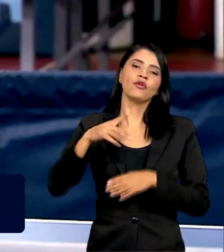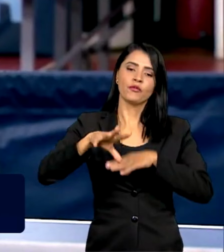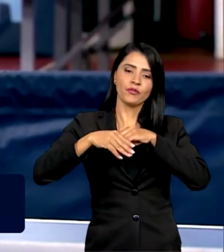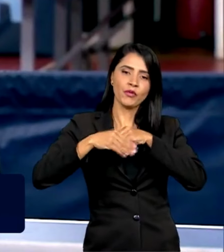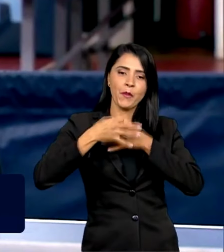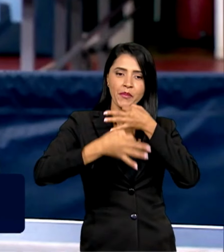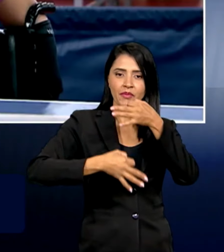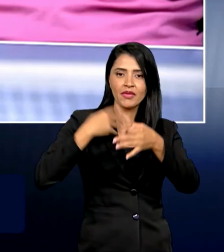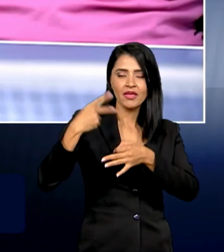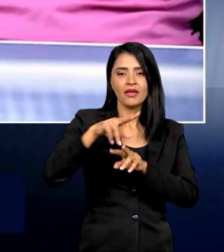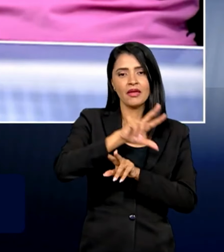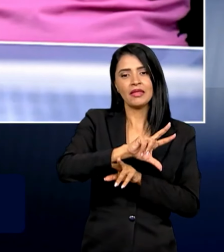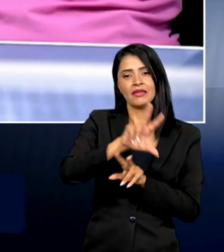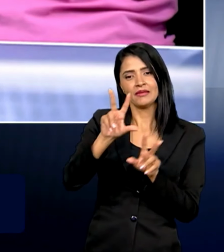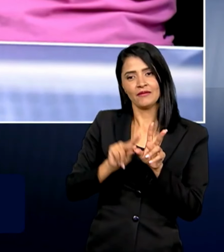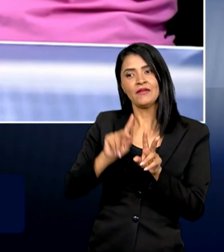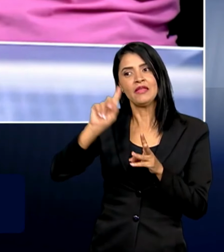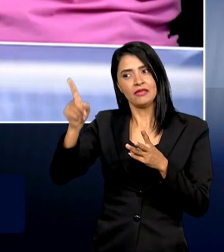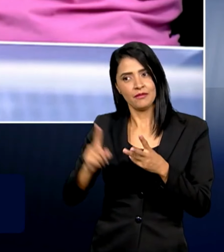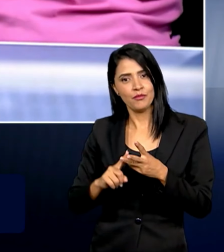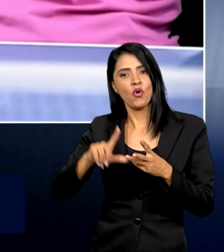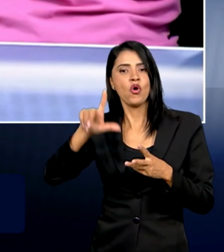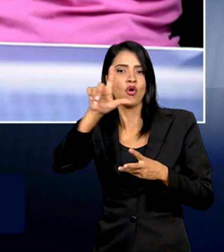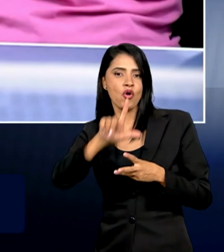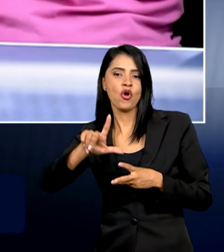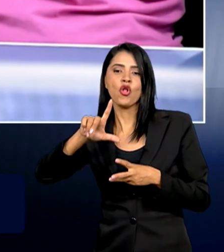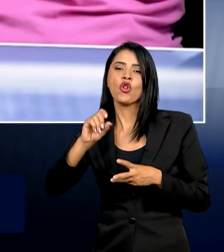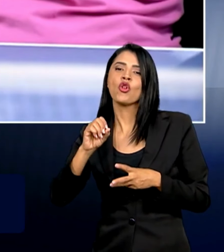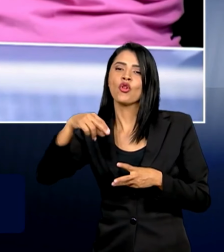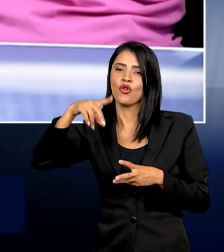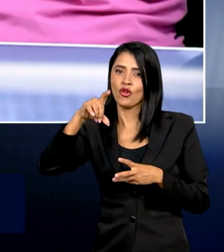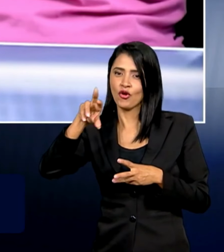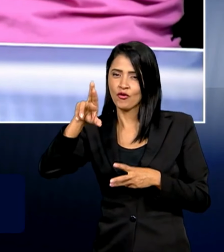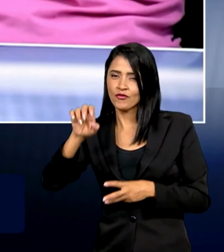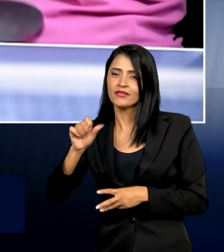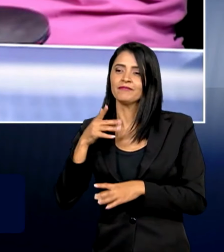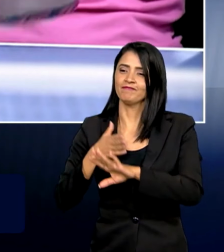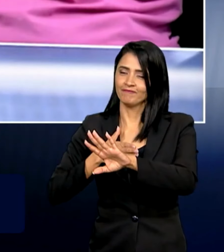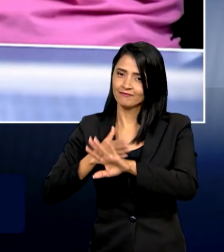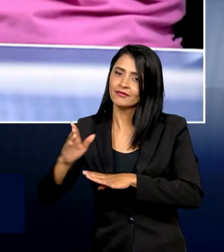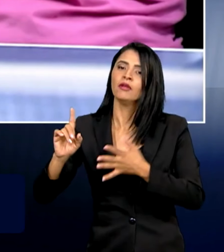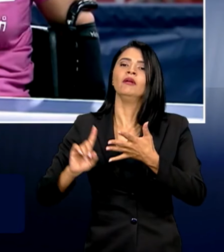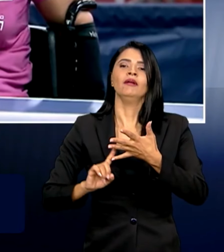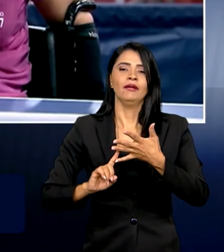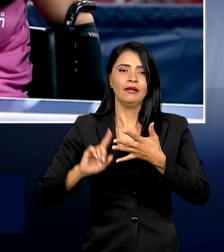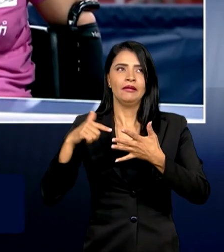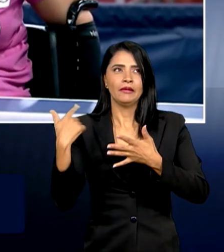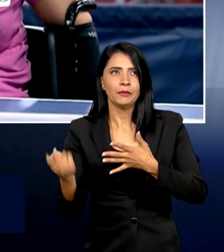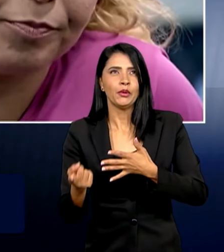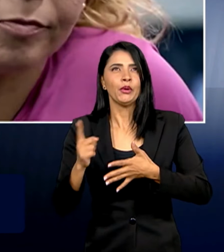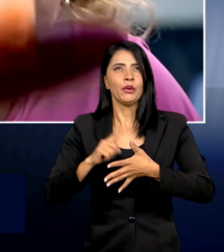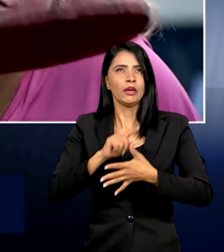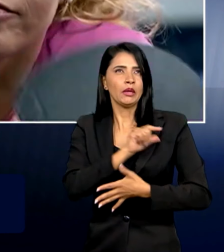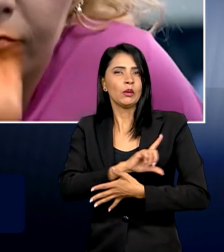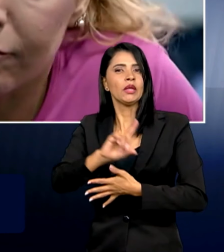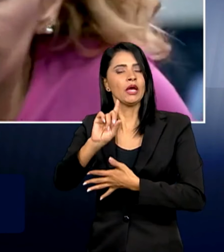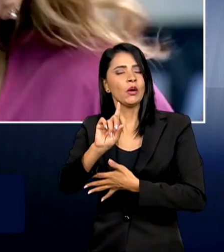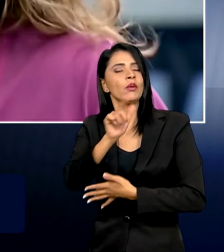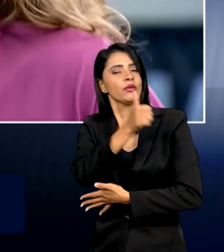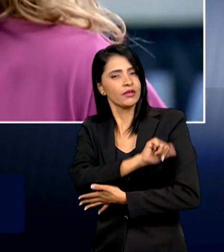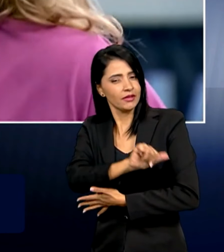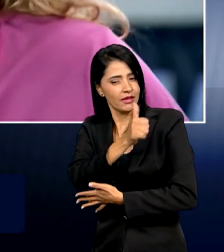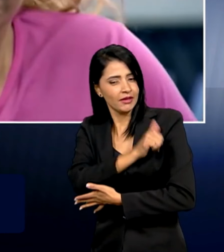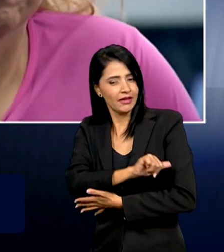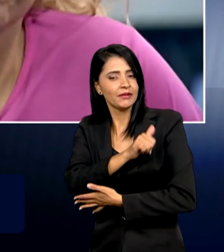Brasil. Depois veio a Paralimpíada de Londres, que eu fui lá cobrir. Depois veio a do Rio de Janeiro, não, depois da de Londres, é do Rio de